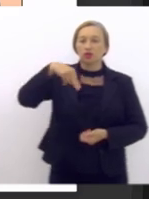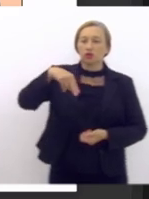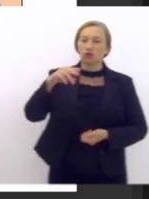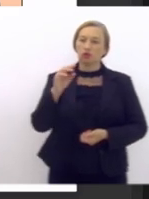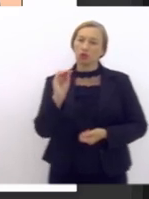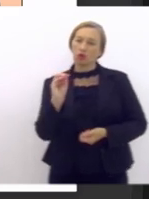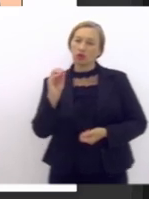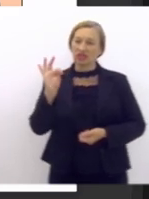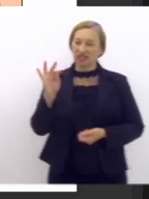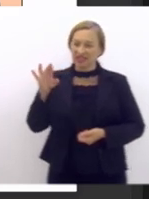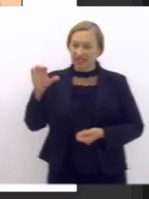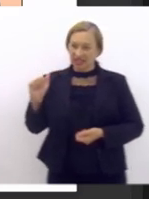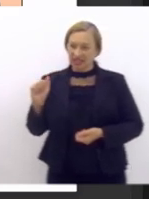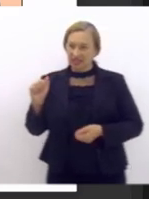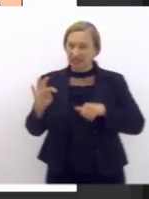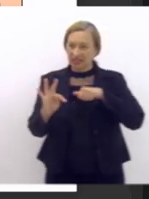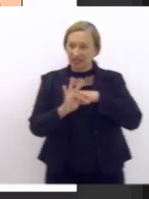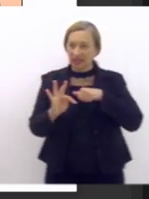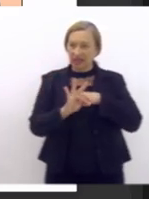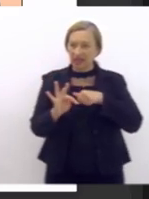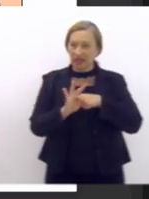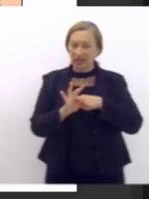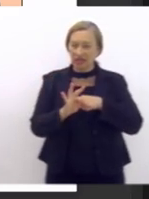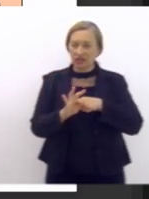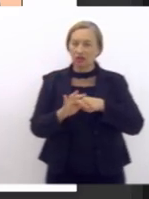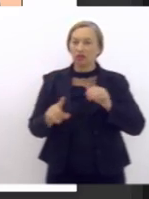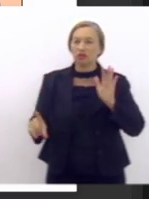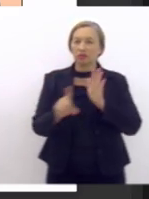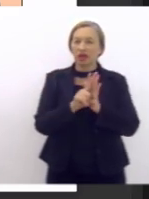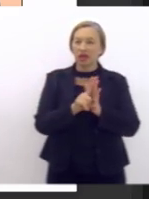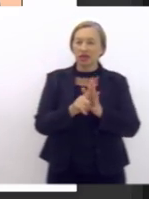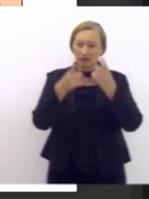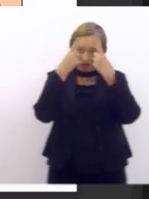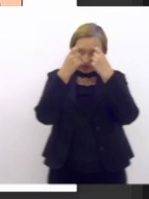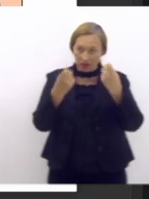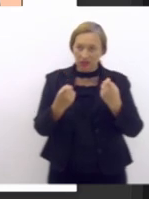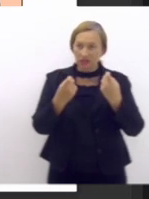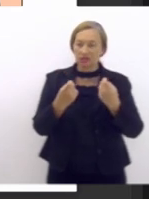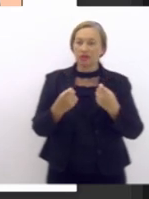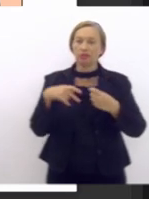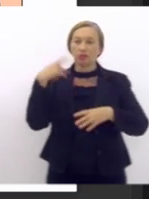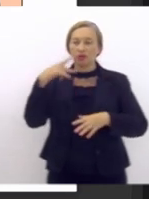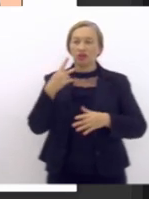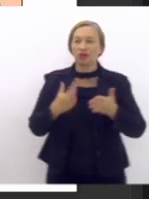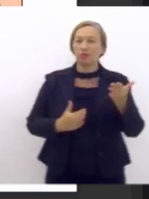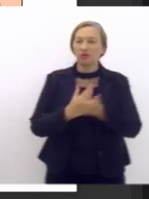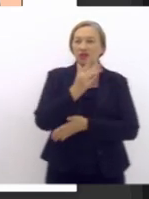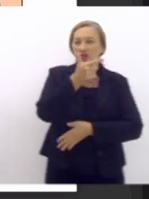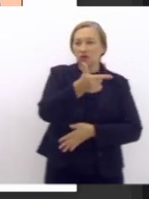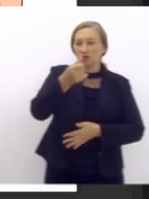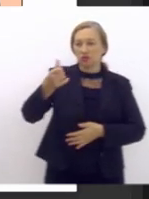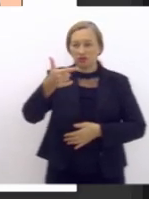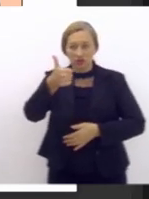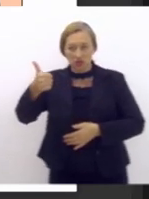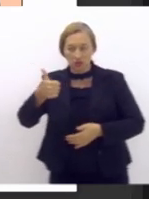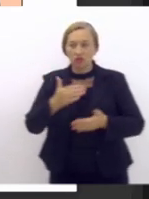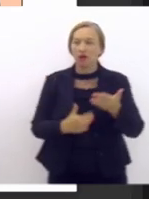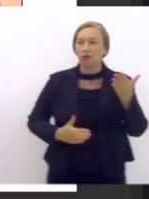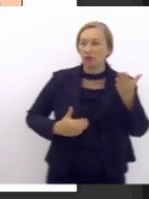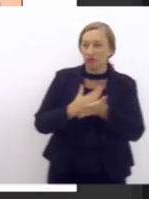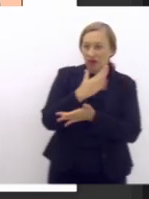esclarecer a população sobre a lei de violência política que foi aprovada em 2021. Então, essa lei, ela foi